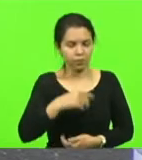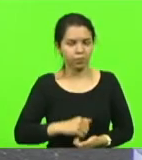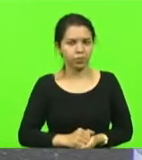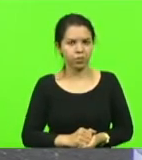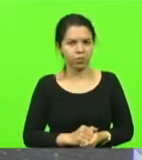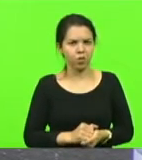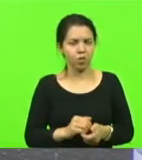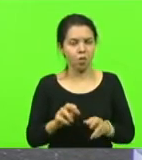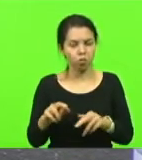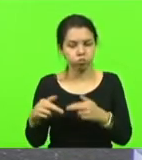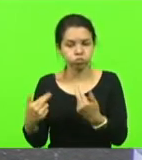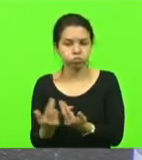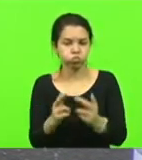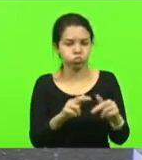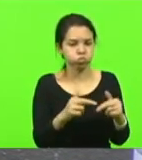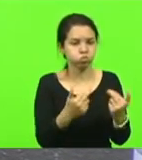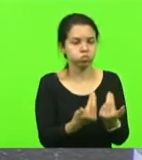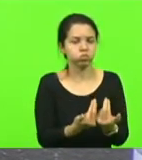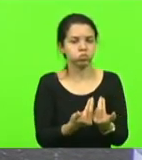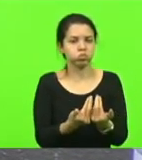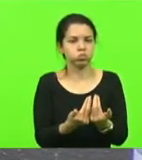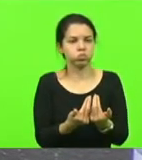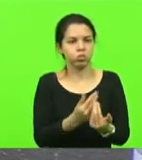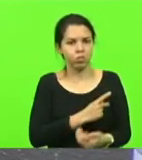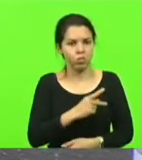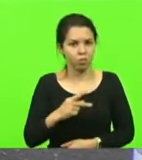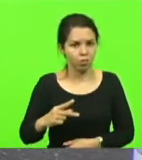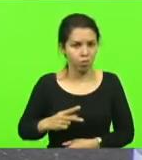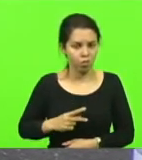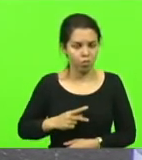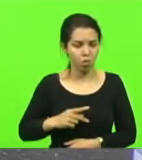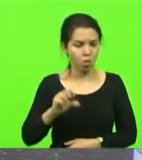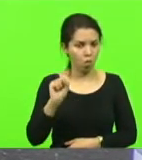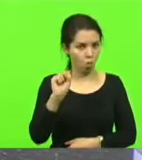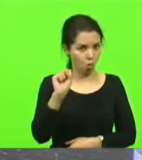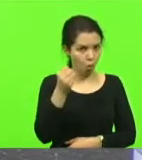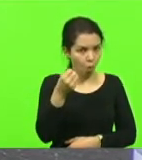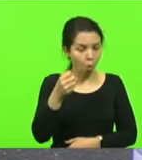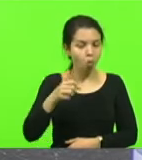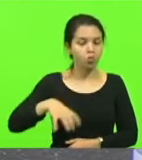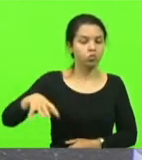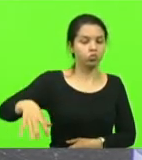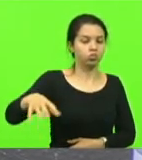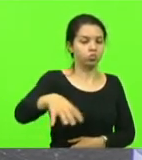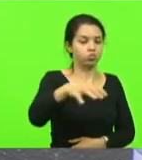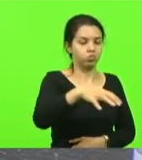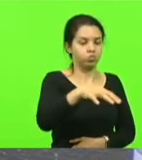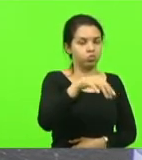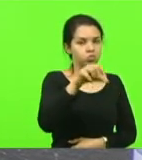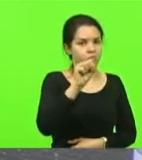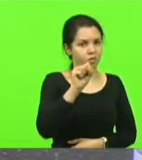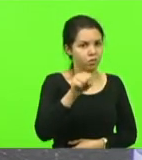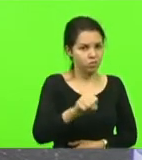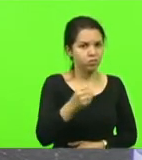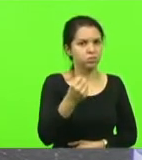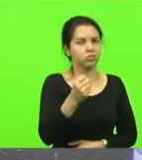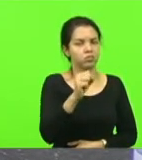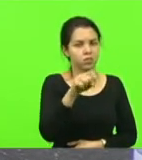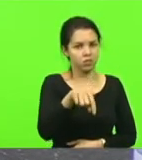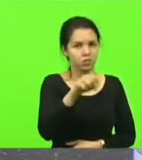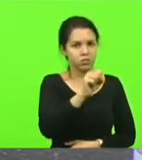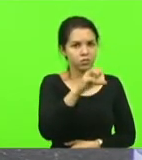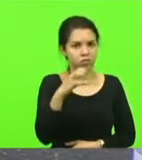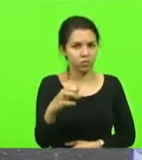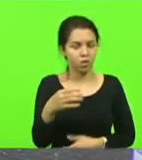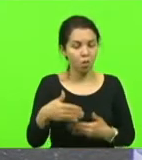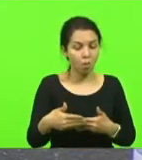audiências públicas em 8 regiões de Santa Catarina, iniciando no